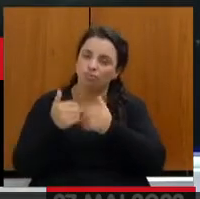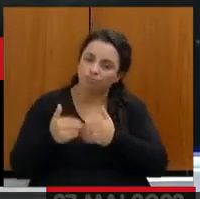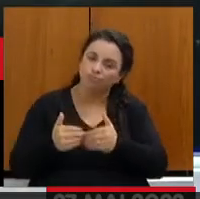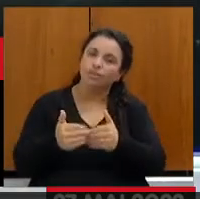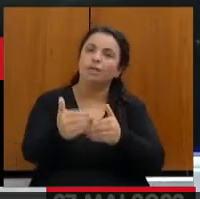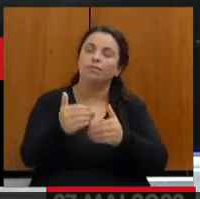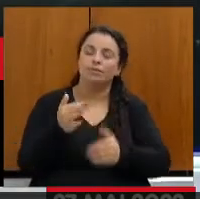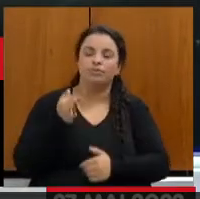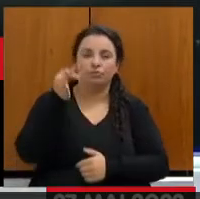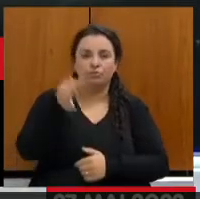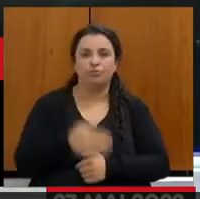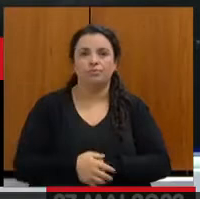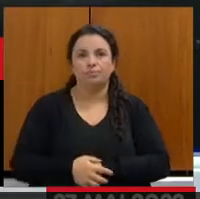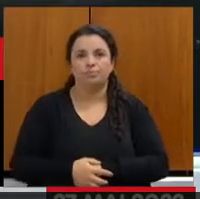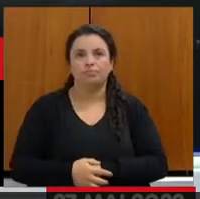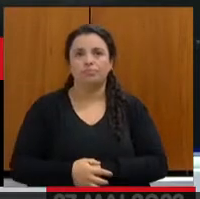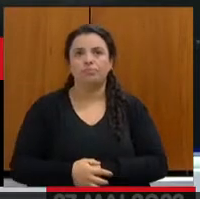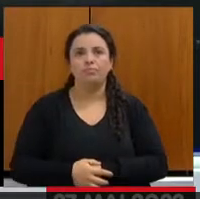caminhada Futura